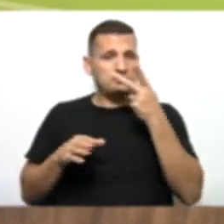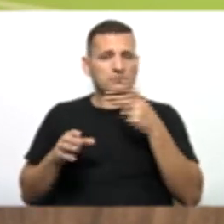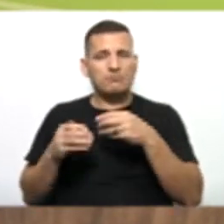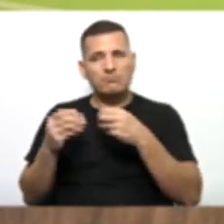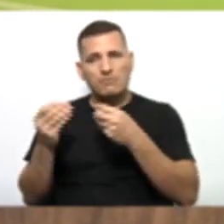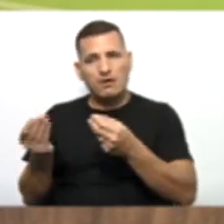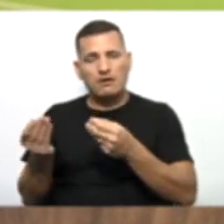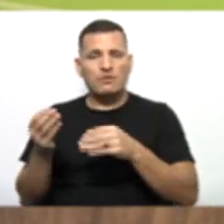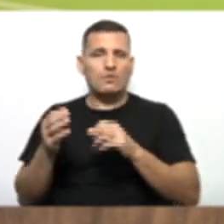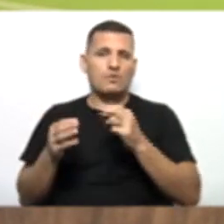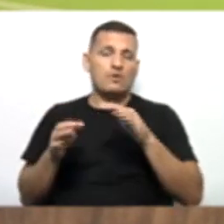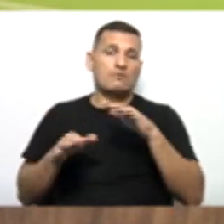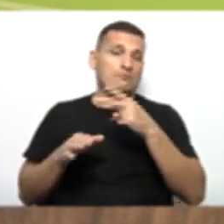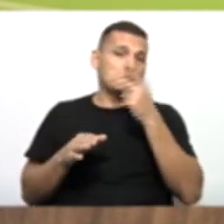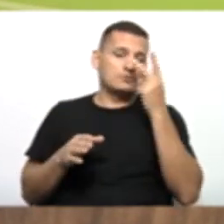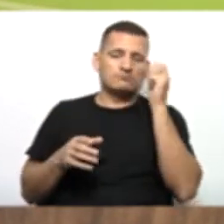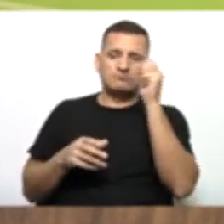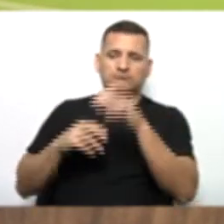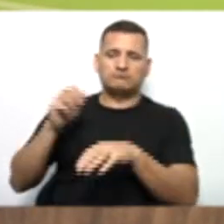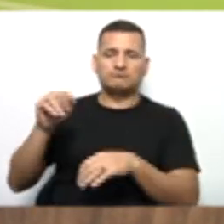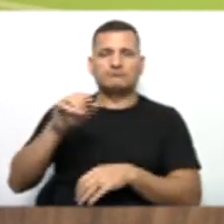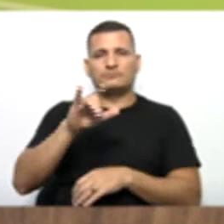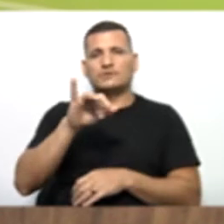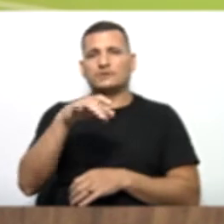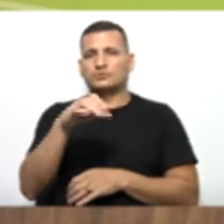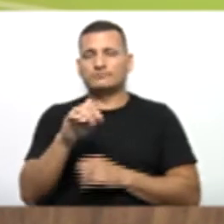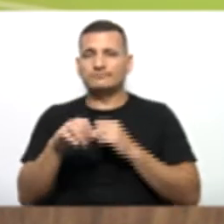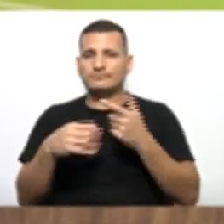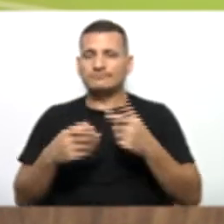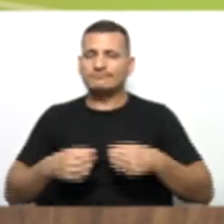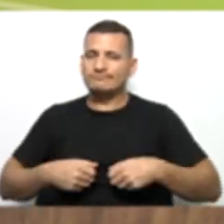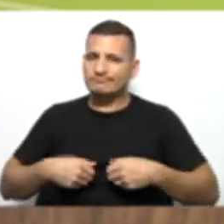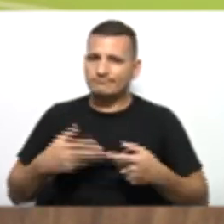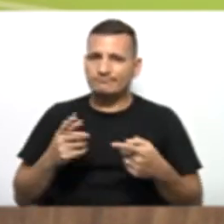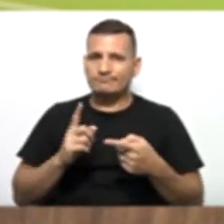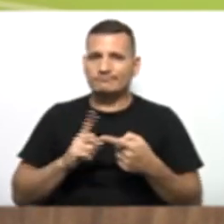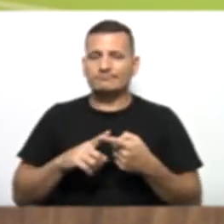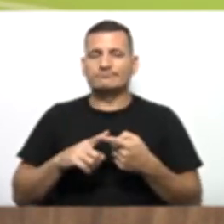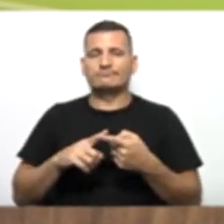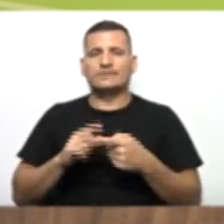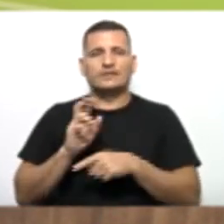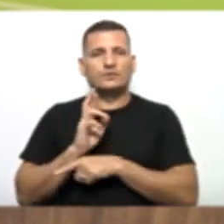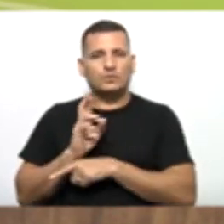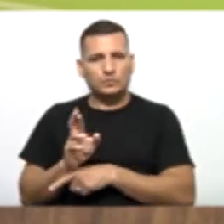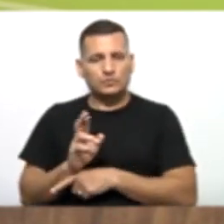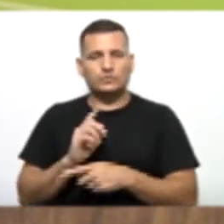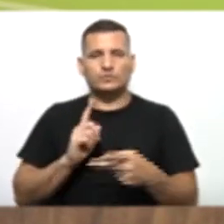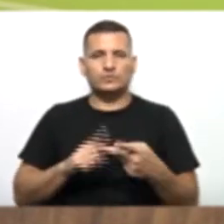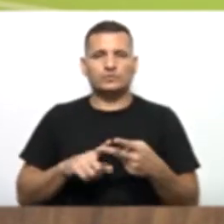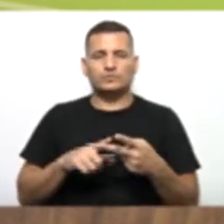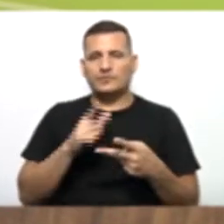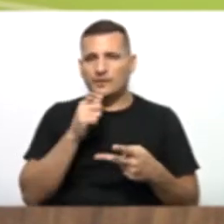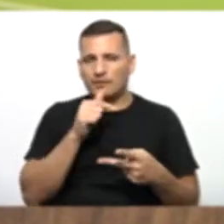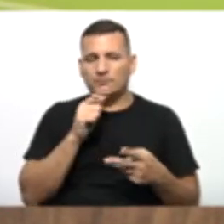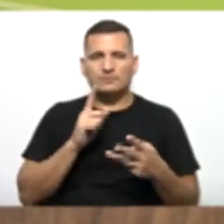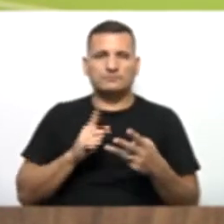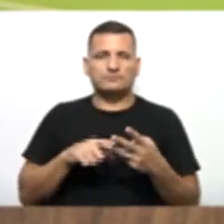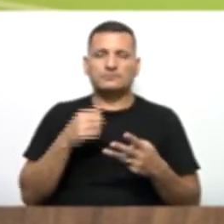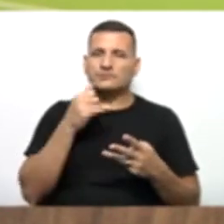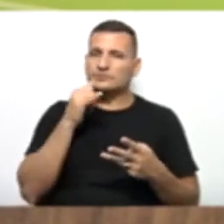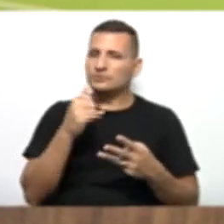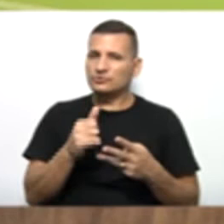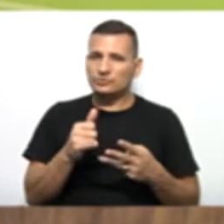jogam diretamente no lixo. Então a gente gastou o recurso natural, a gente gastou a água, a gente gastou a energia e a